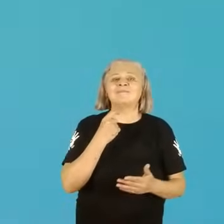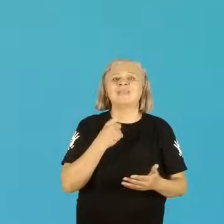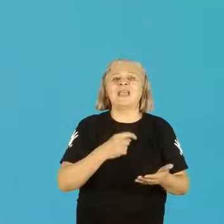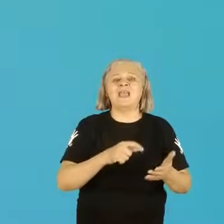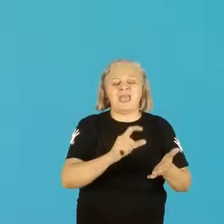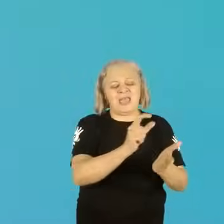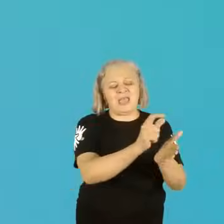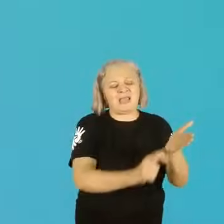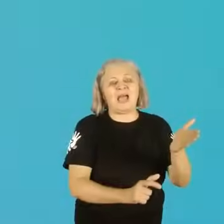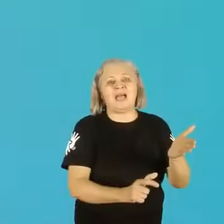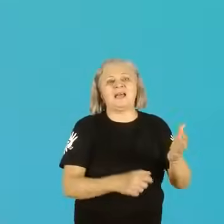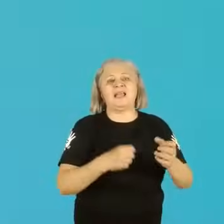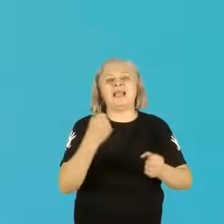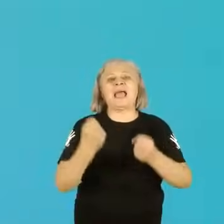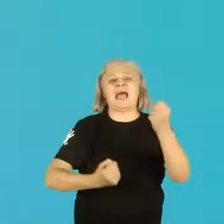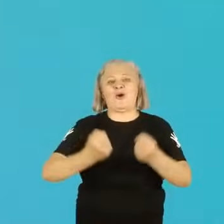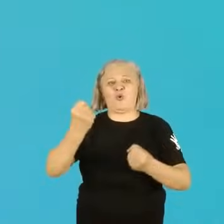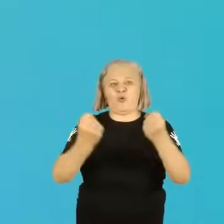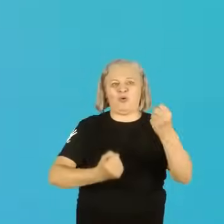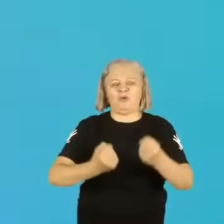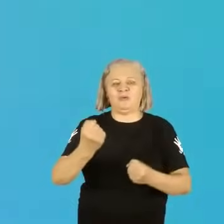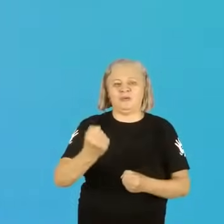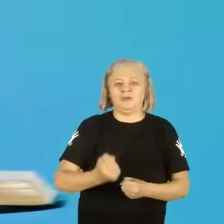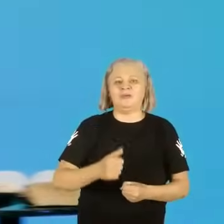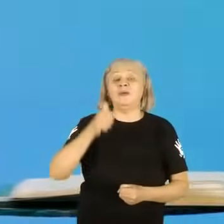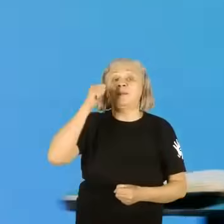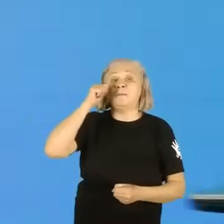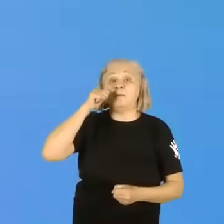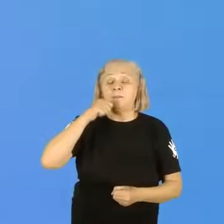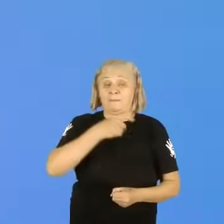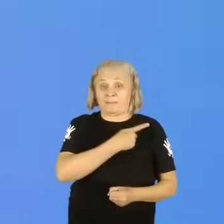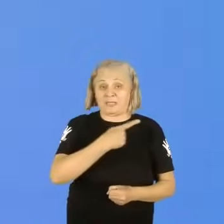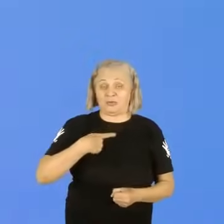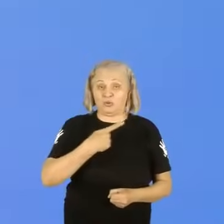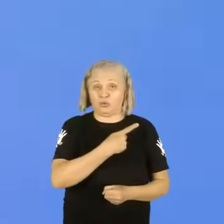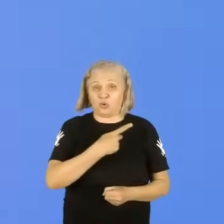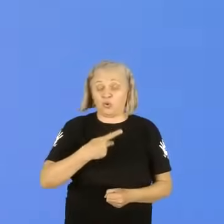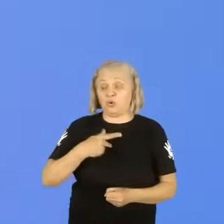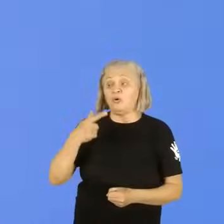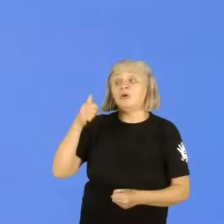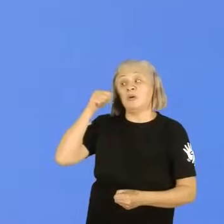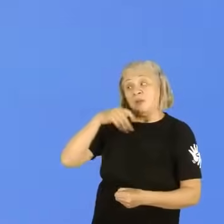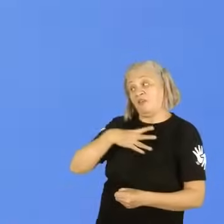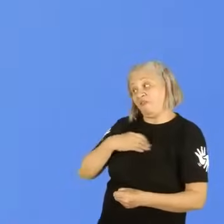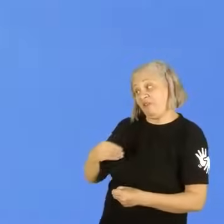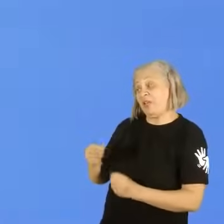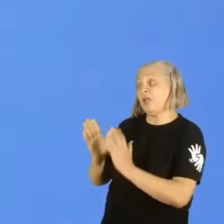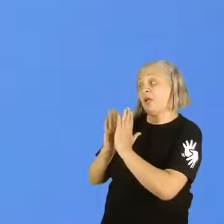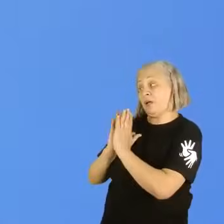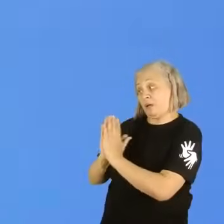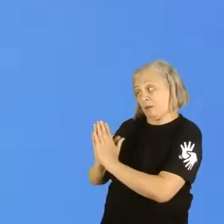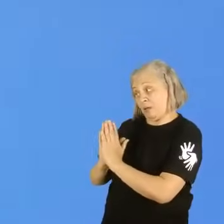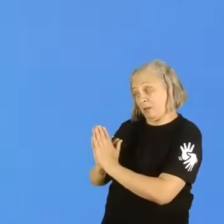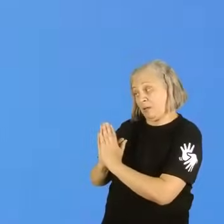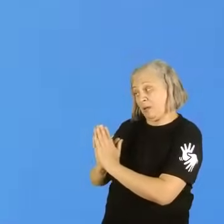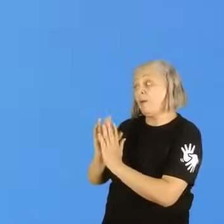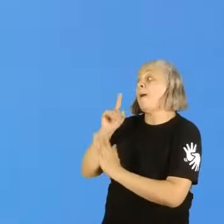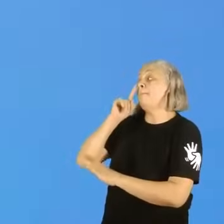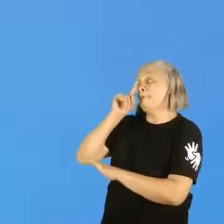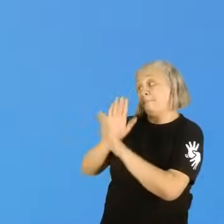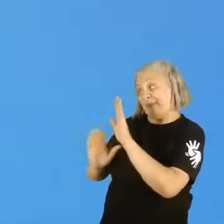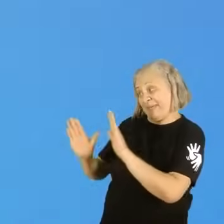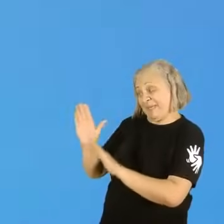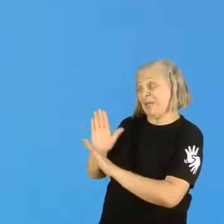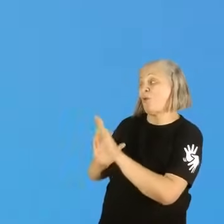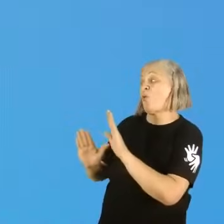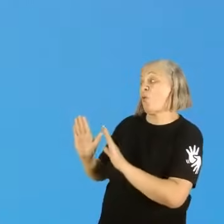perigosas. Falei para ela: filha, o mundo não sabe o quão perigoso ele se